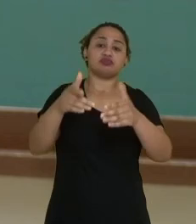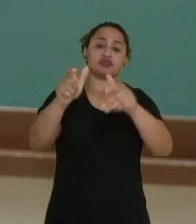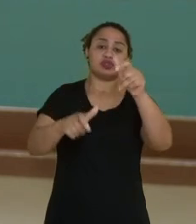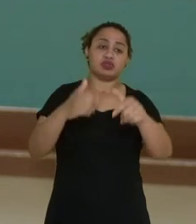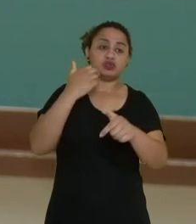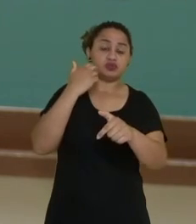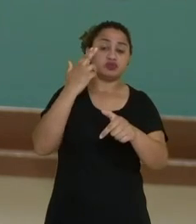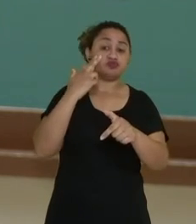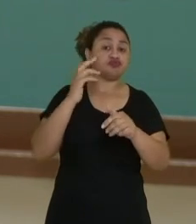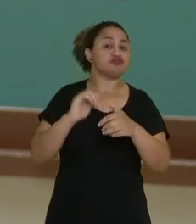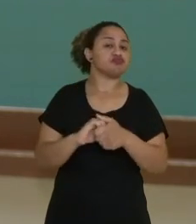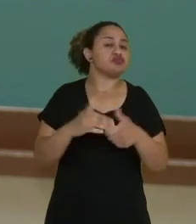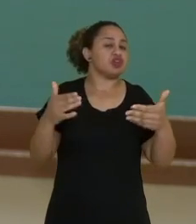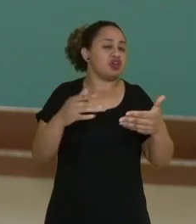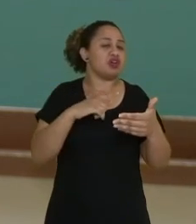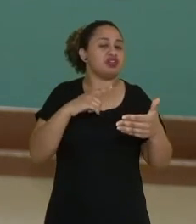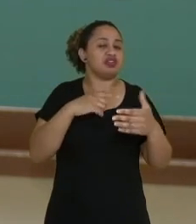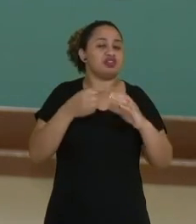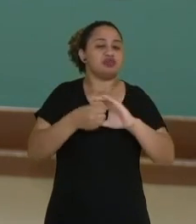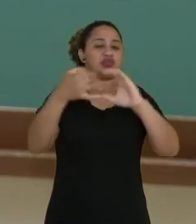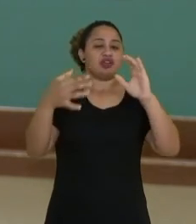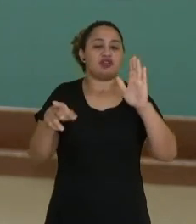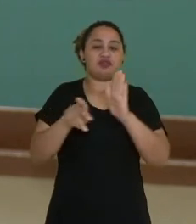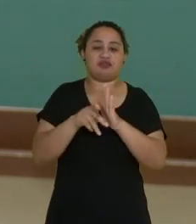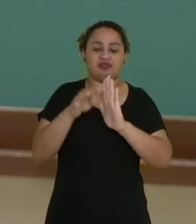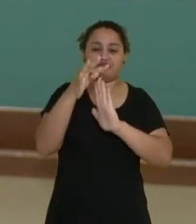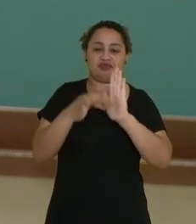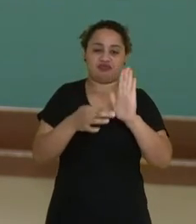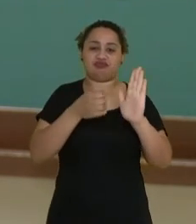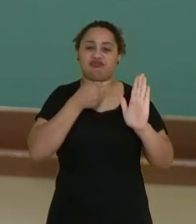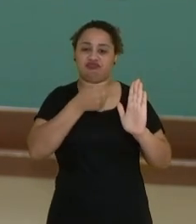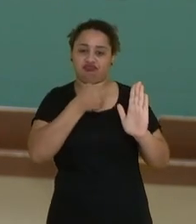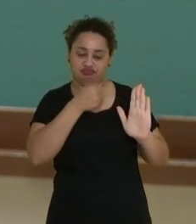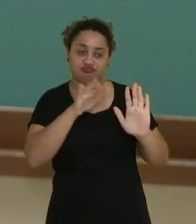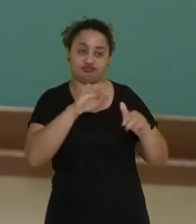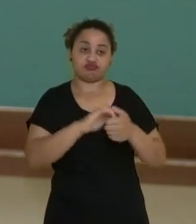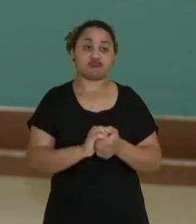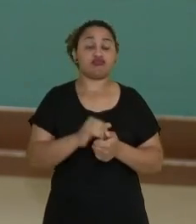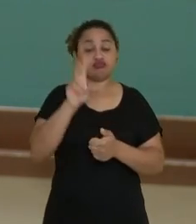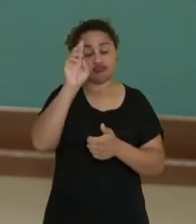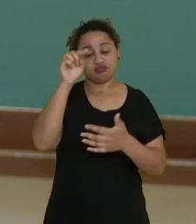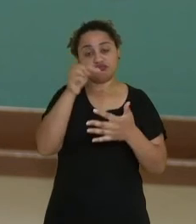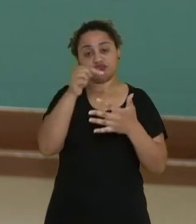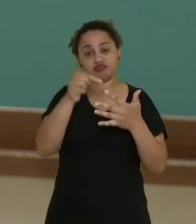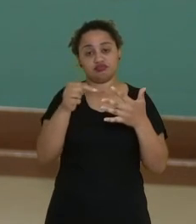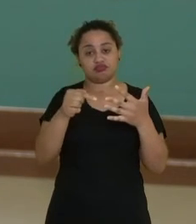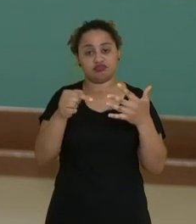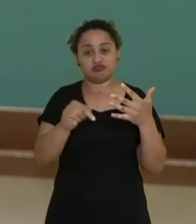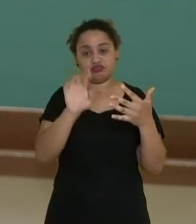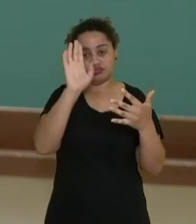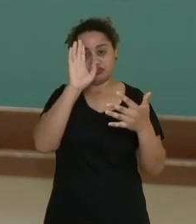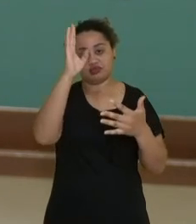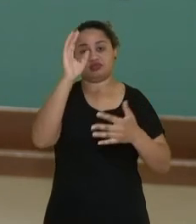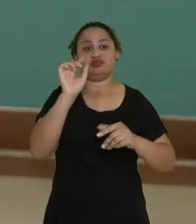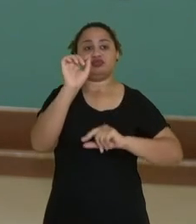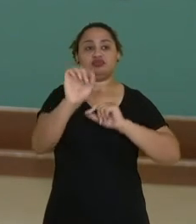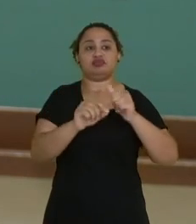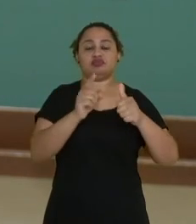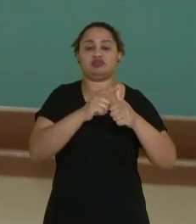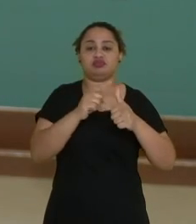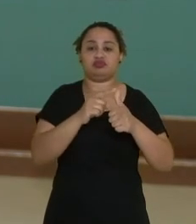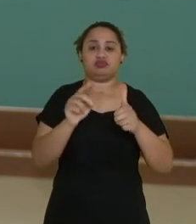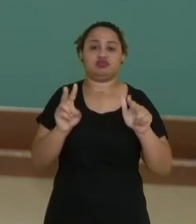isso Chegamos as características da reportagem então relembrando os elementos principais né a